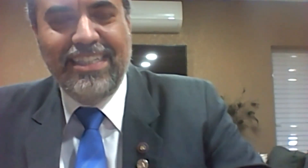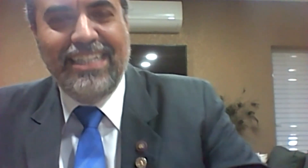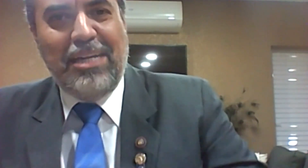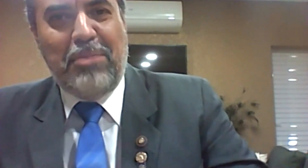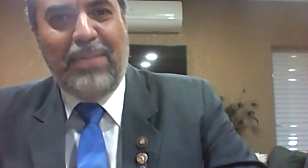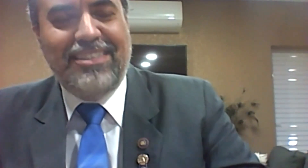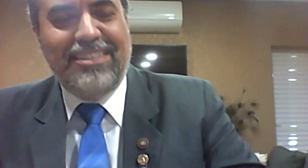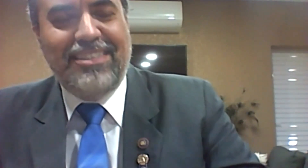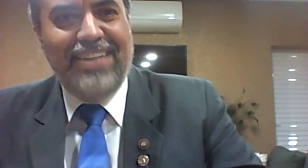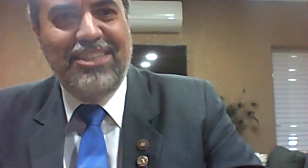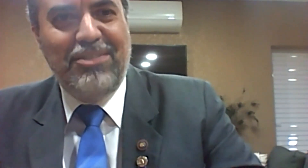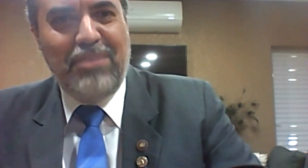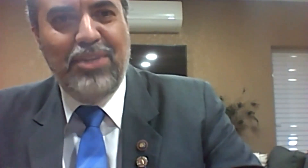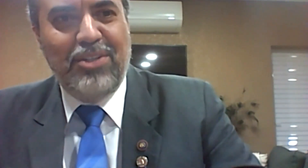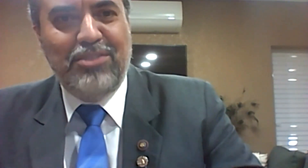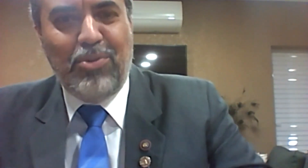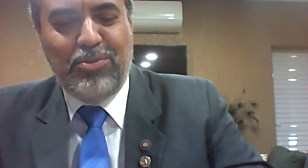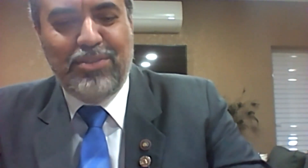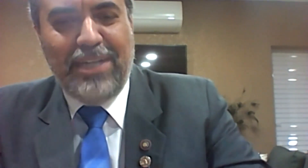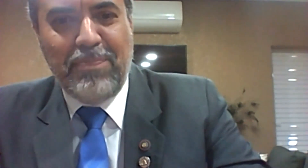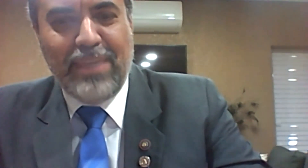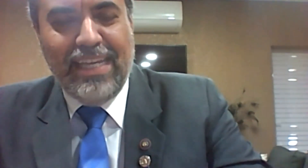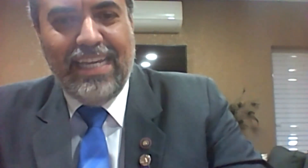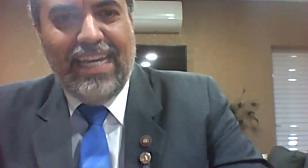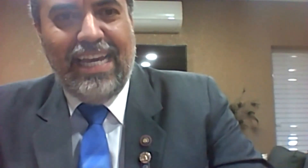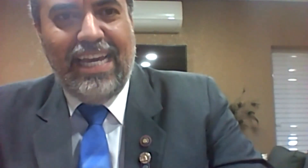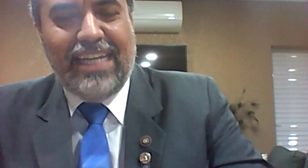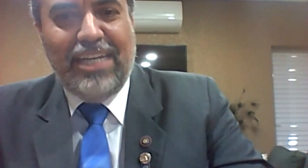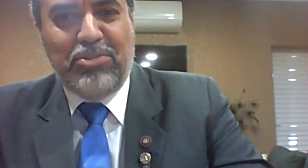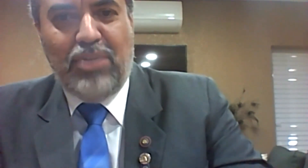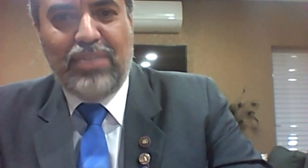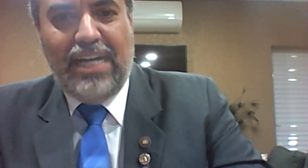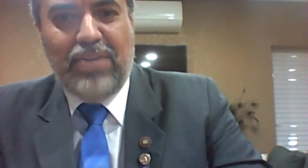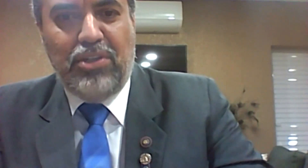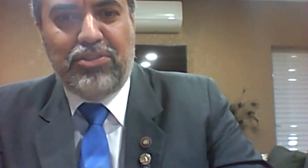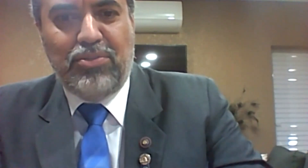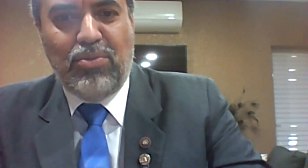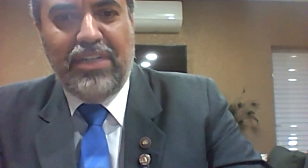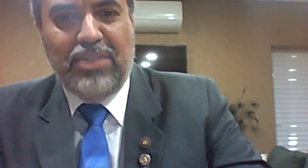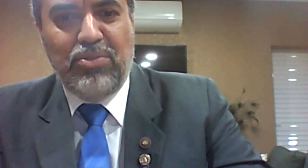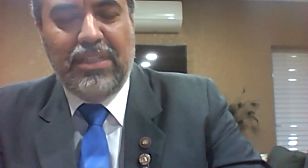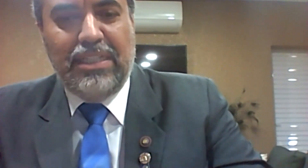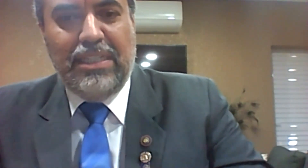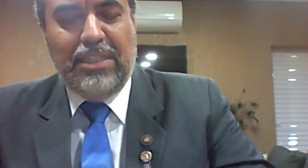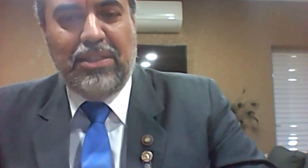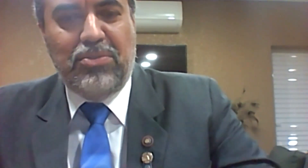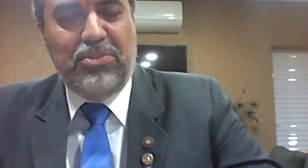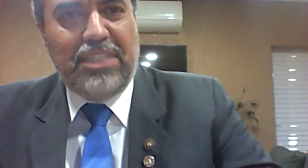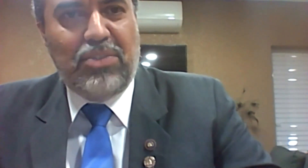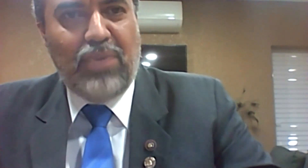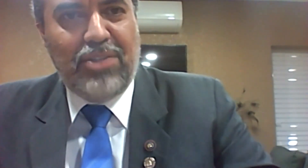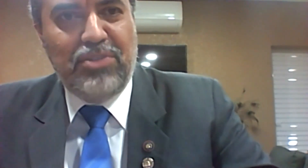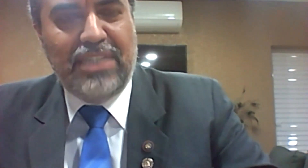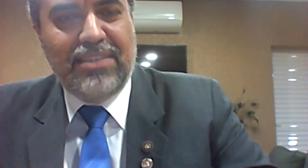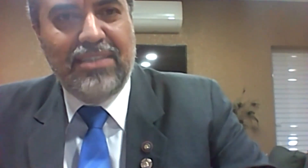né? Mas a gente vai mudando aos poucos. Tá? Quero saudar o nosso governador do